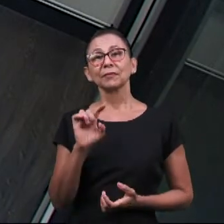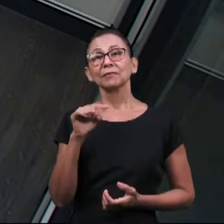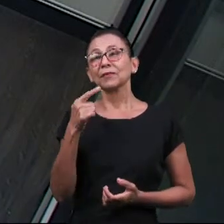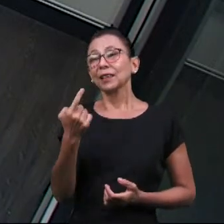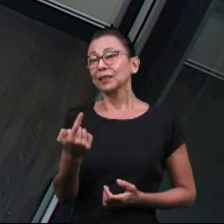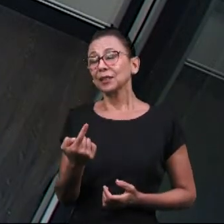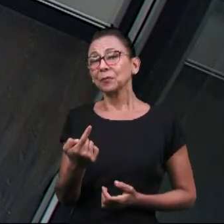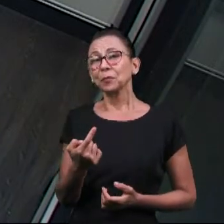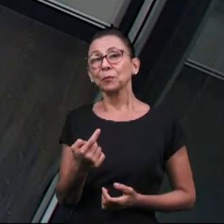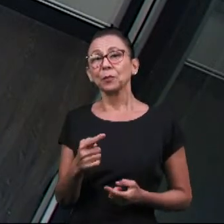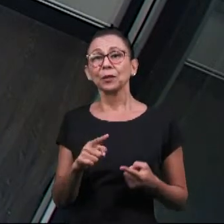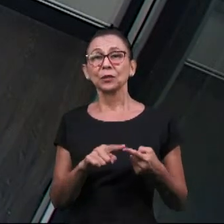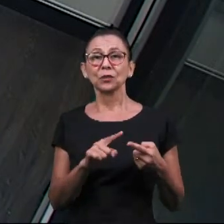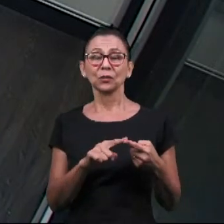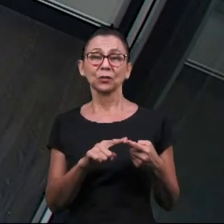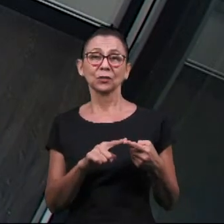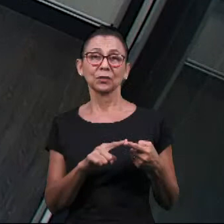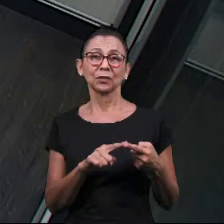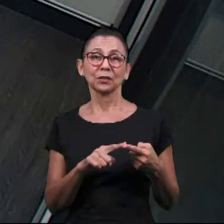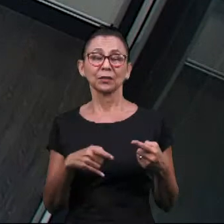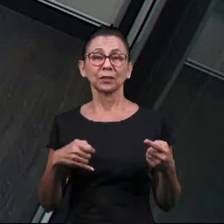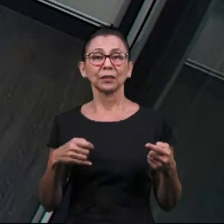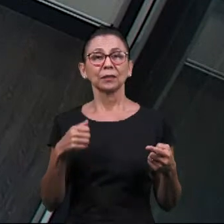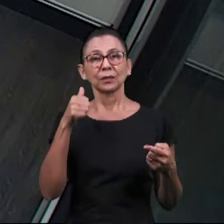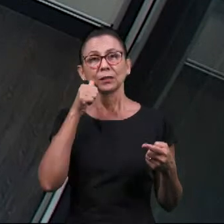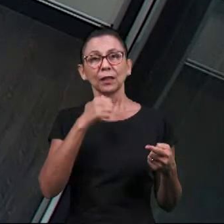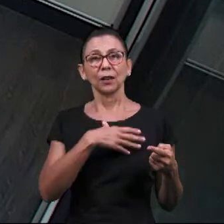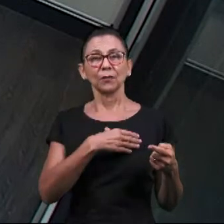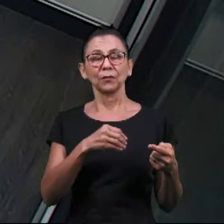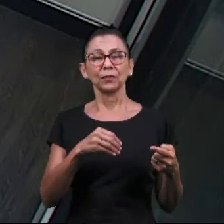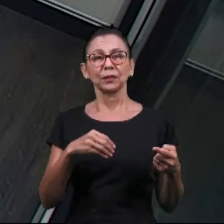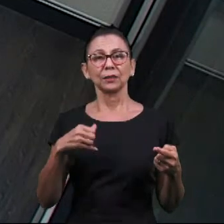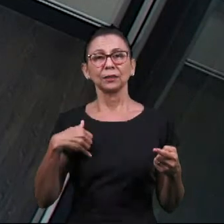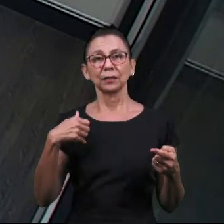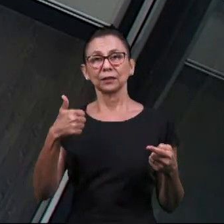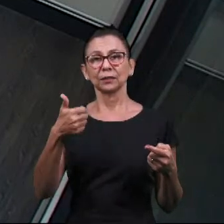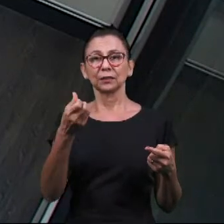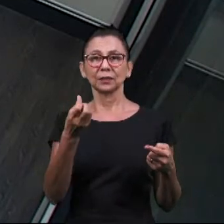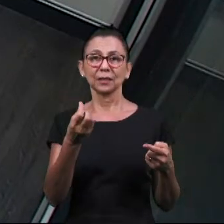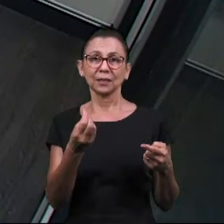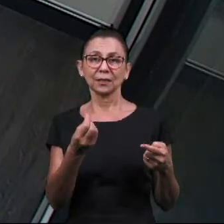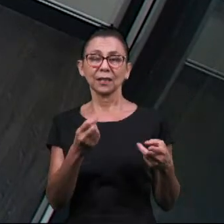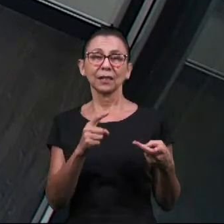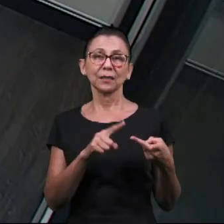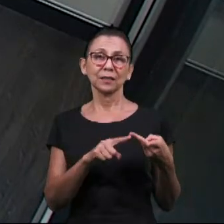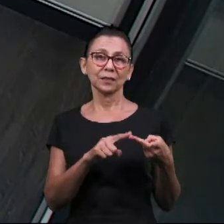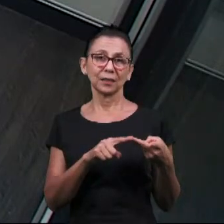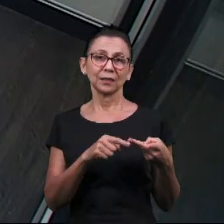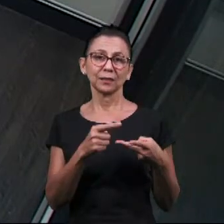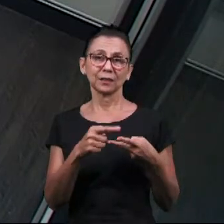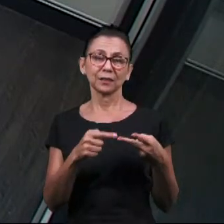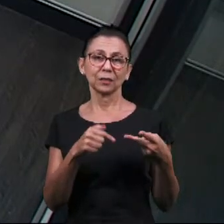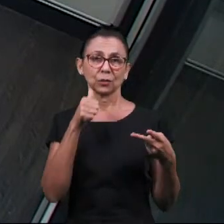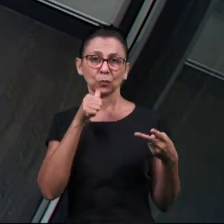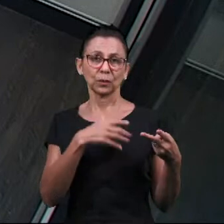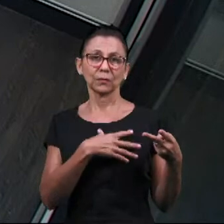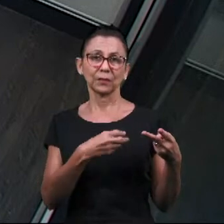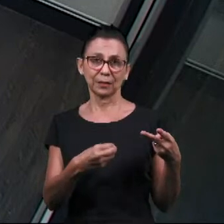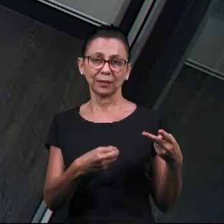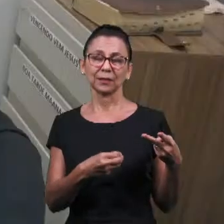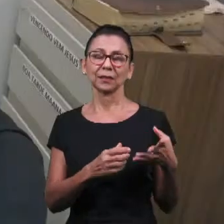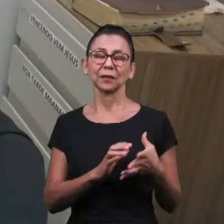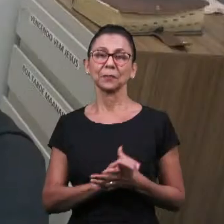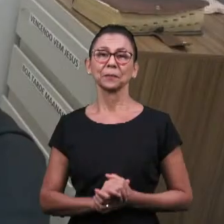A Ana Lúcia, que hoje tem 16 anos, e a mais nova, a Ana Luísa, né? Como é que foi a chegada aí dessas servas do Senhor, das suas filhas?